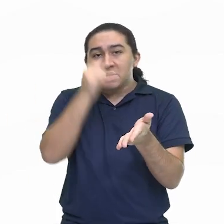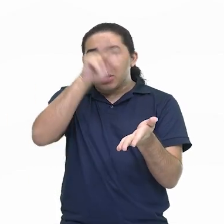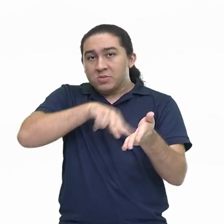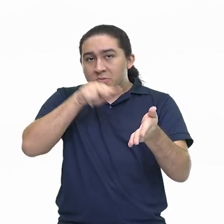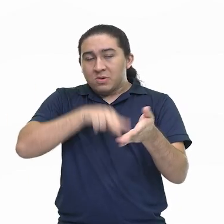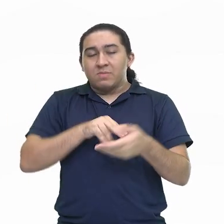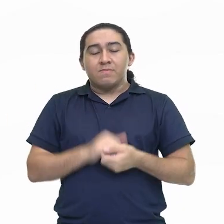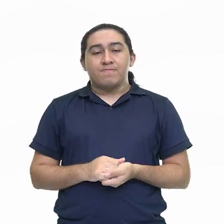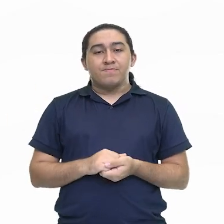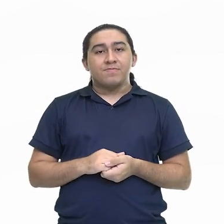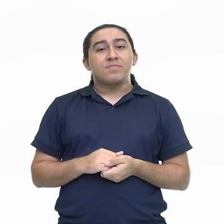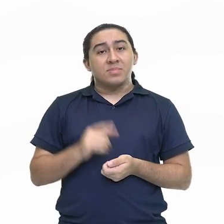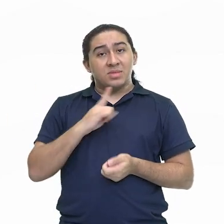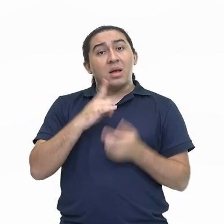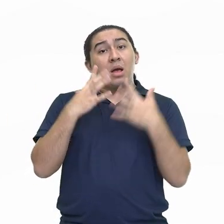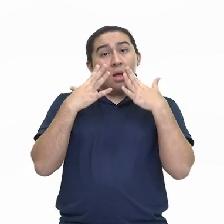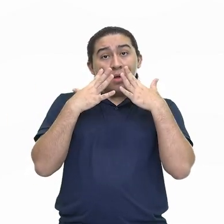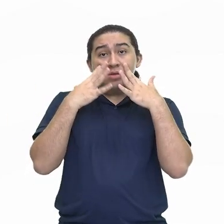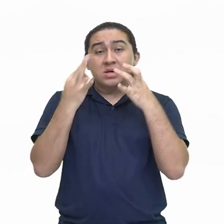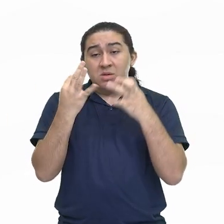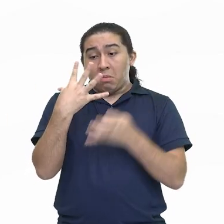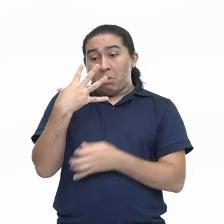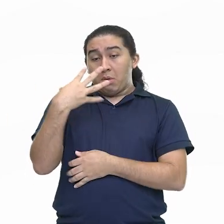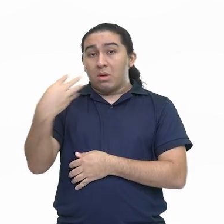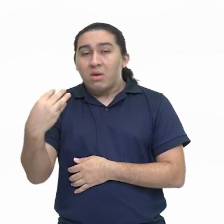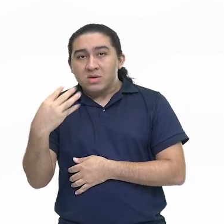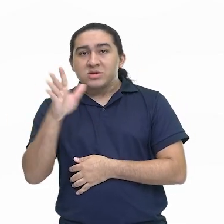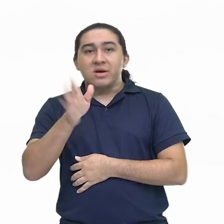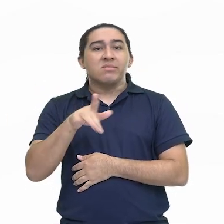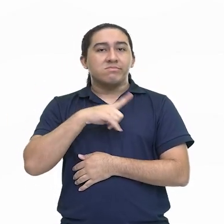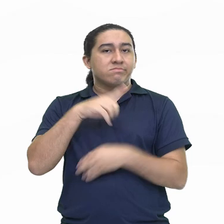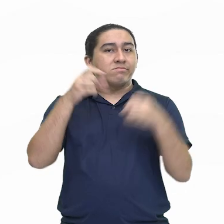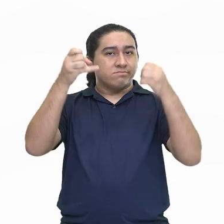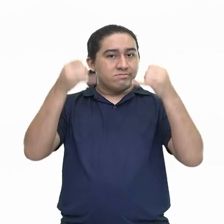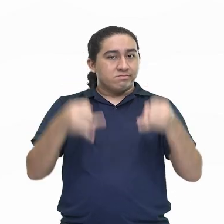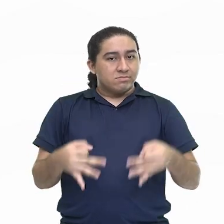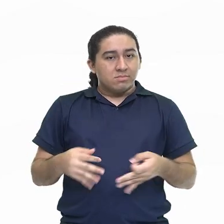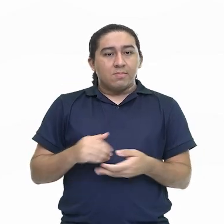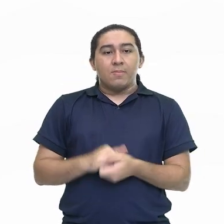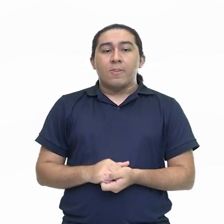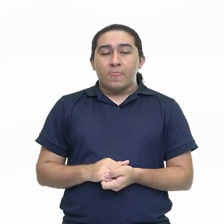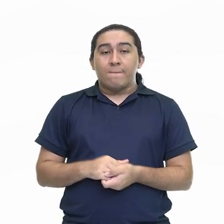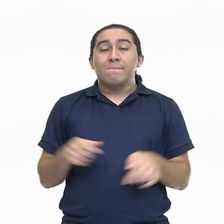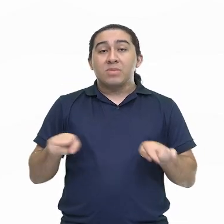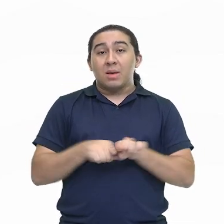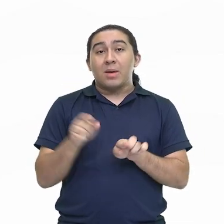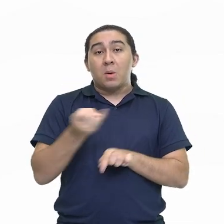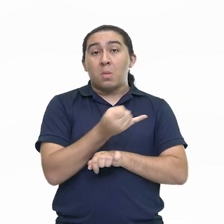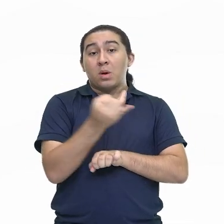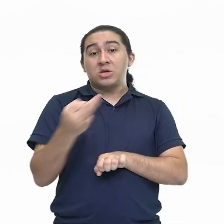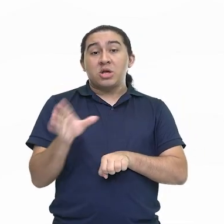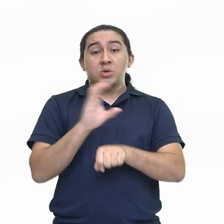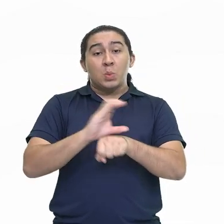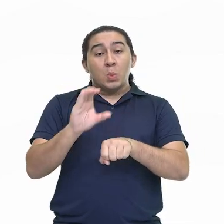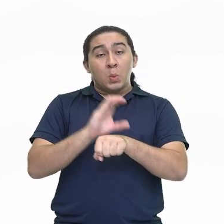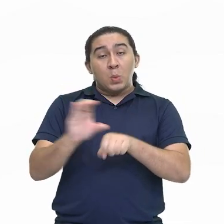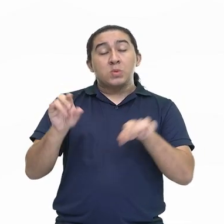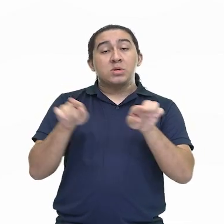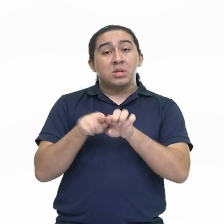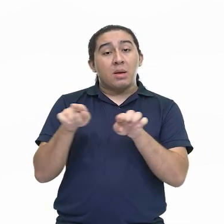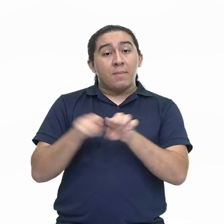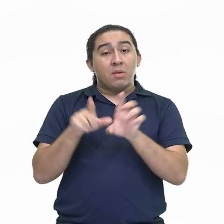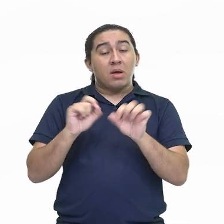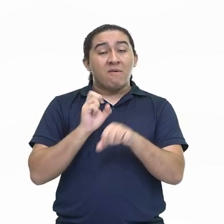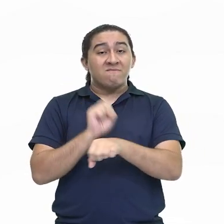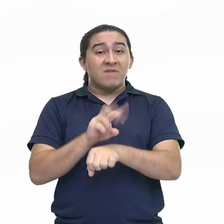mim. Chamou bastante atenção. Já disse, né, que aumentou o número de curso, já disse